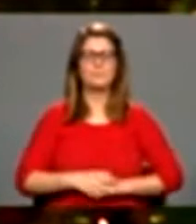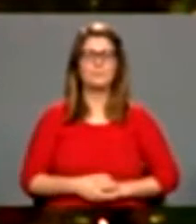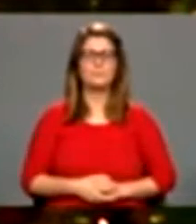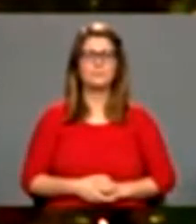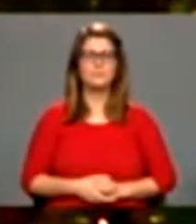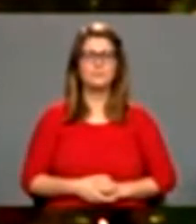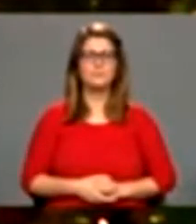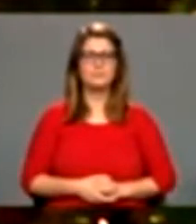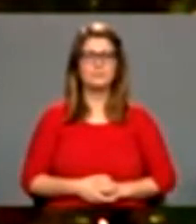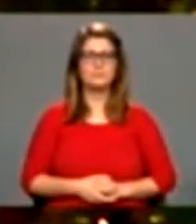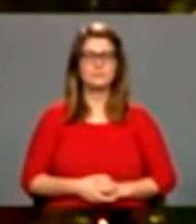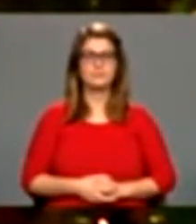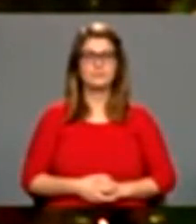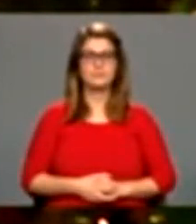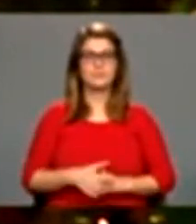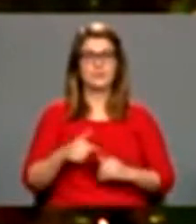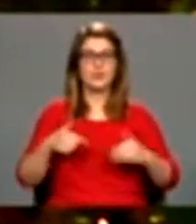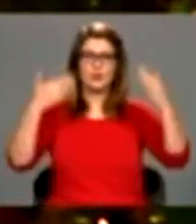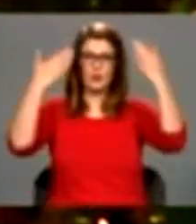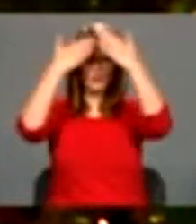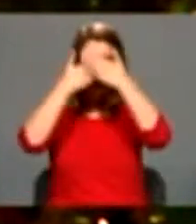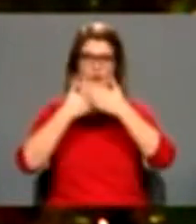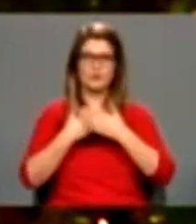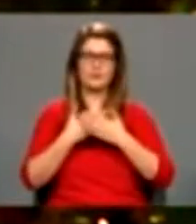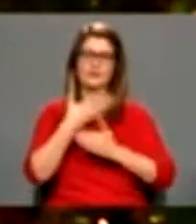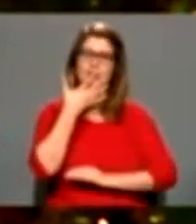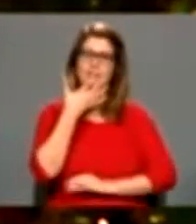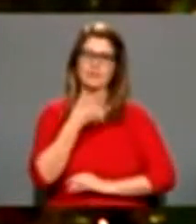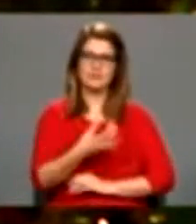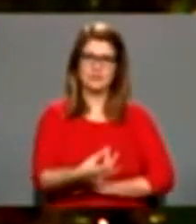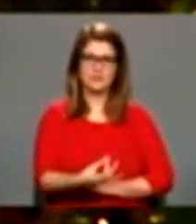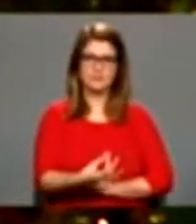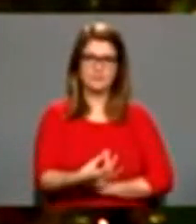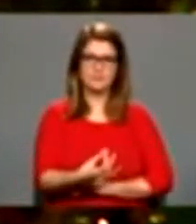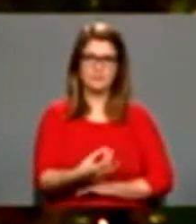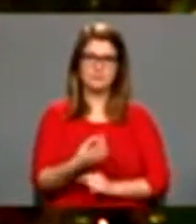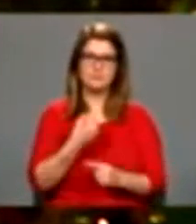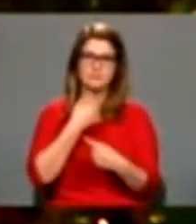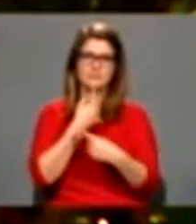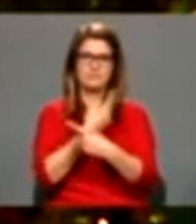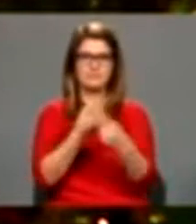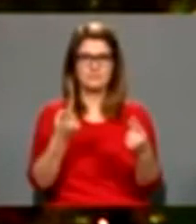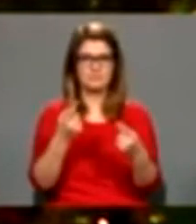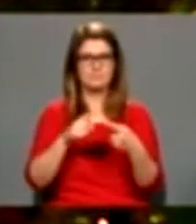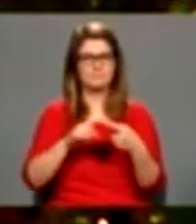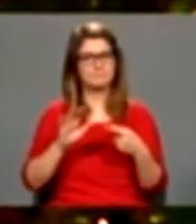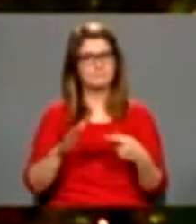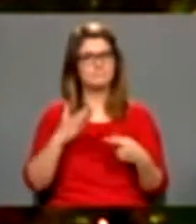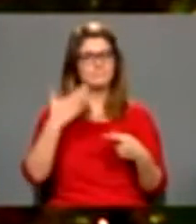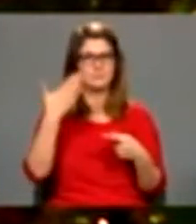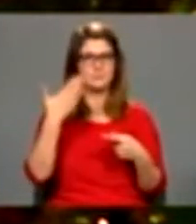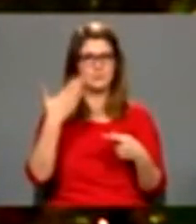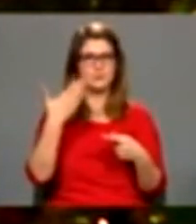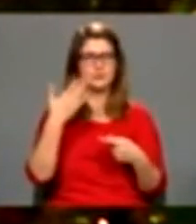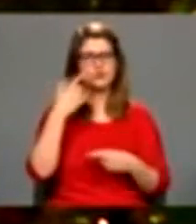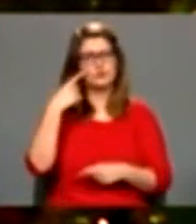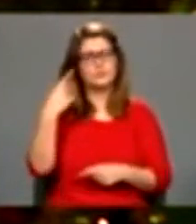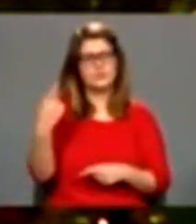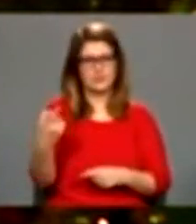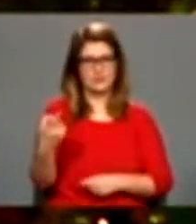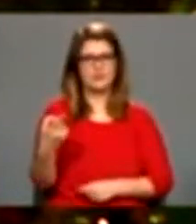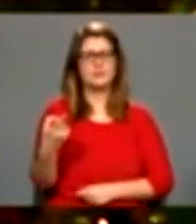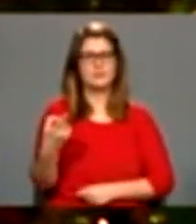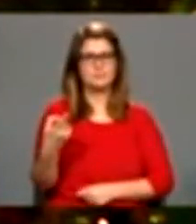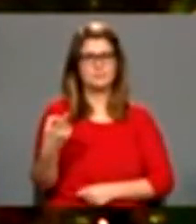mas nesta noite de natal quero dirigir lhe em primeiro lugar e de forma especial